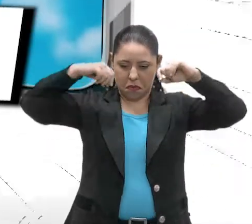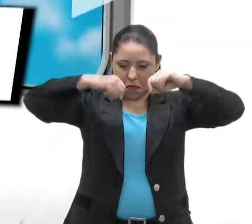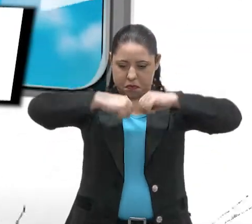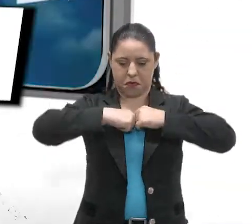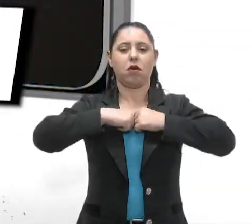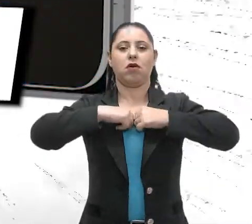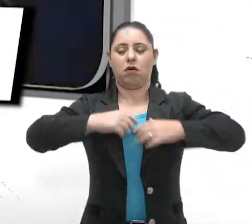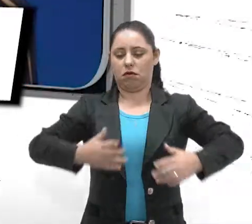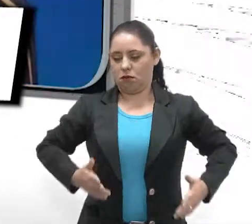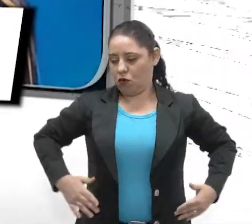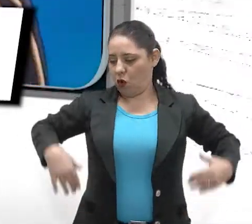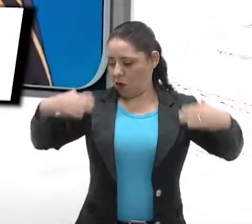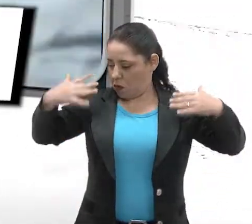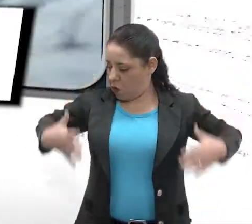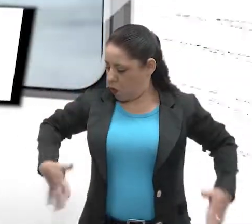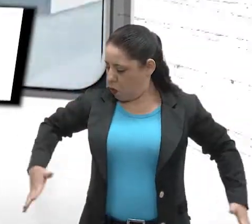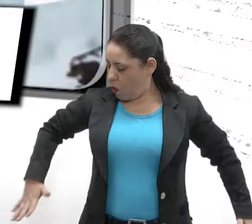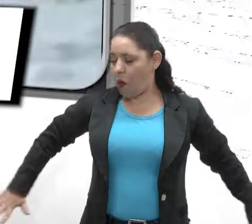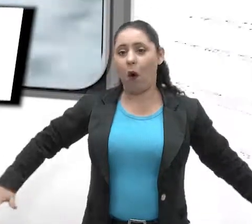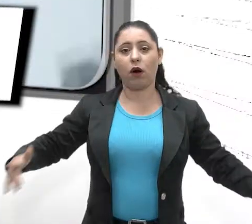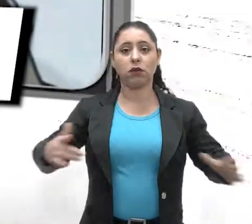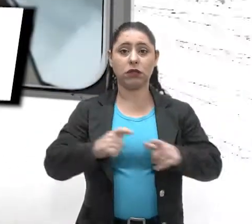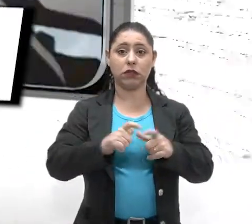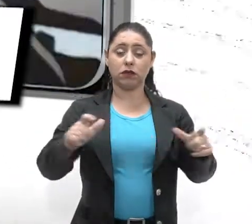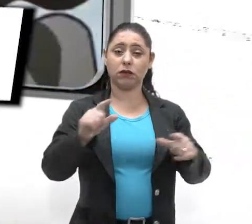com mantos gigantescos, com